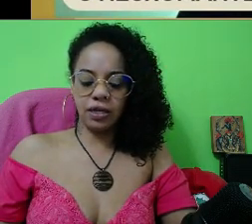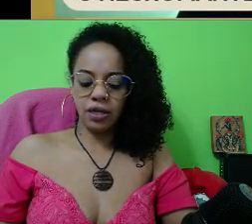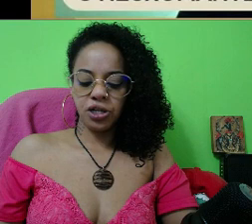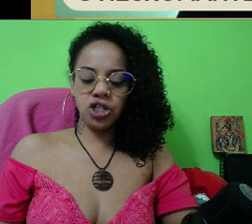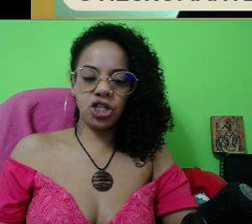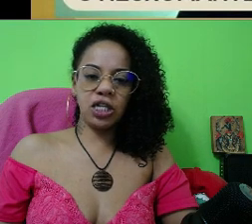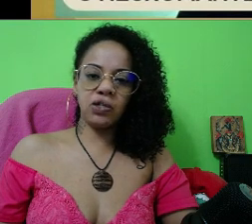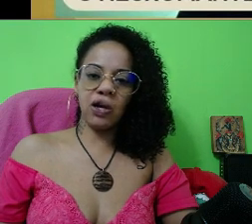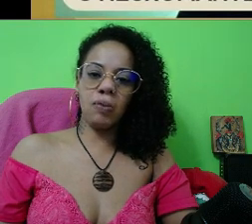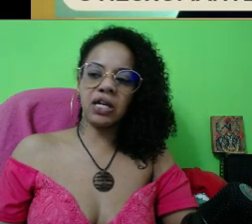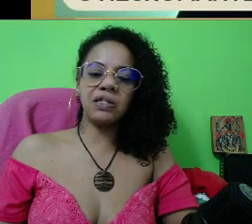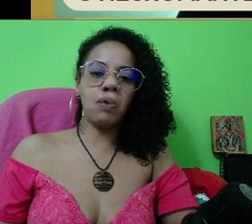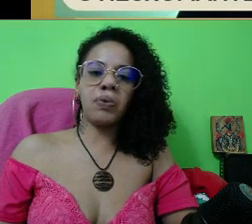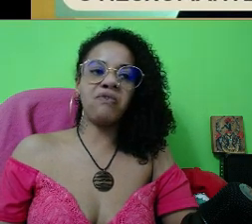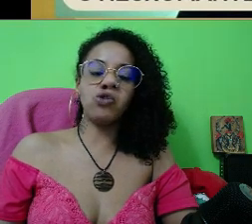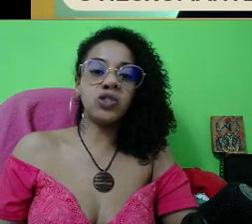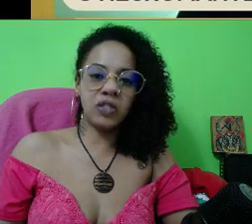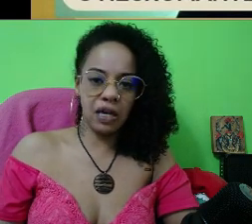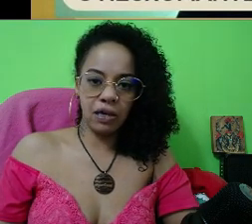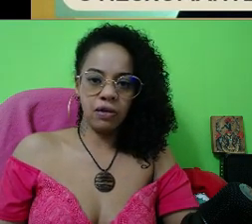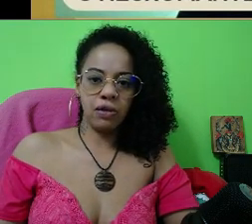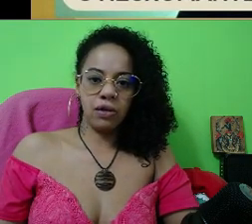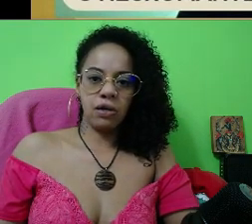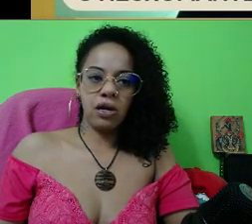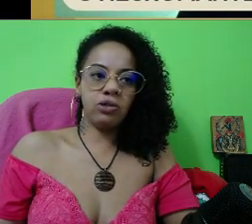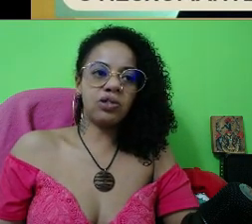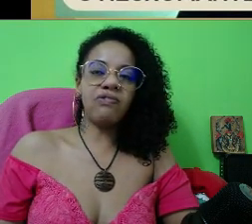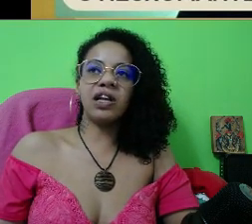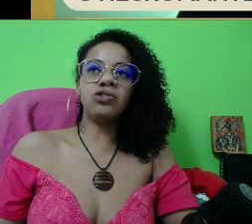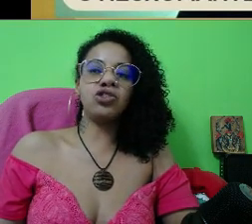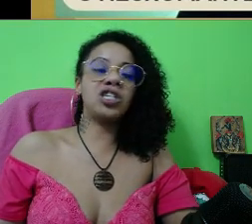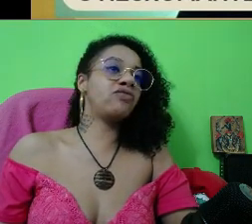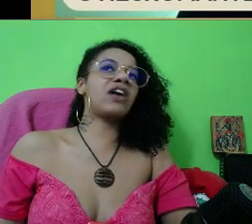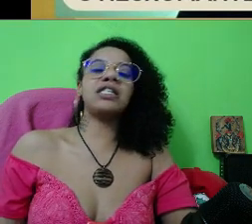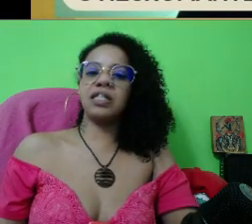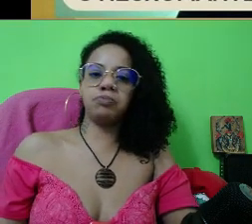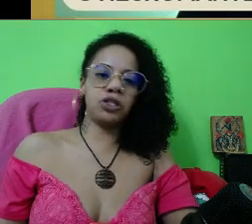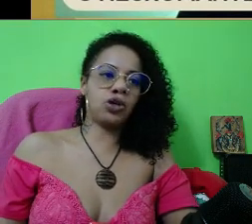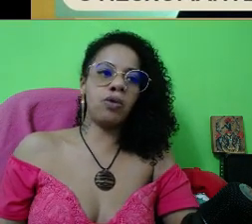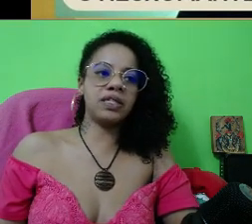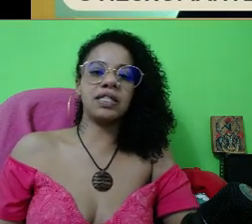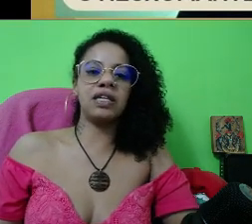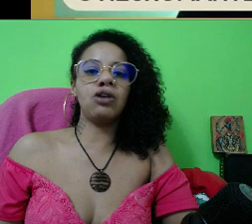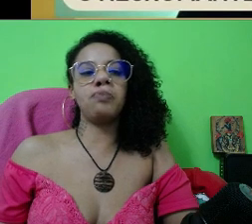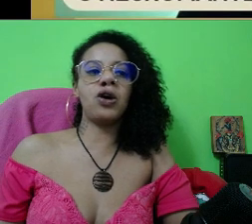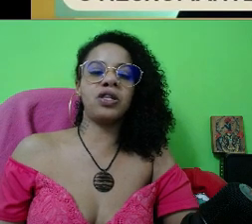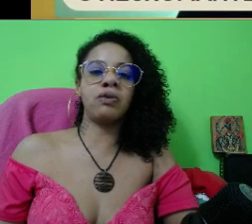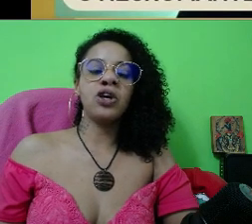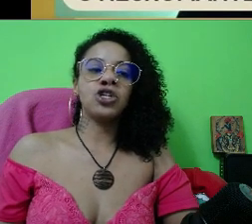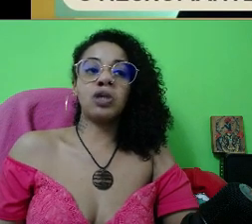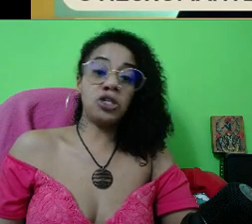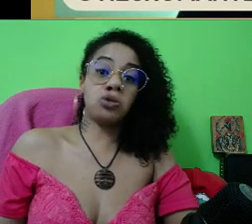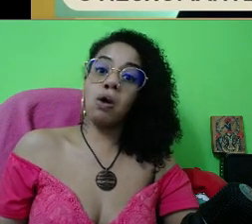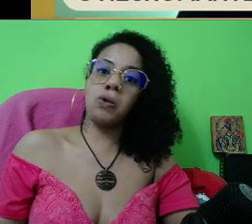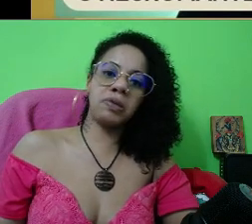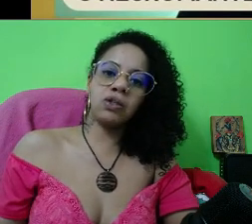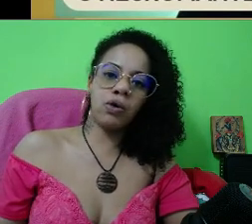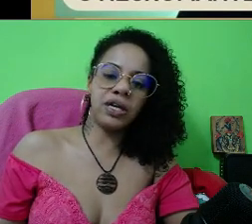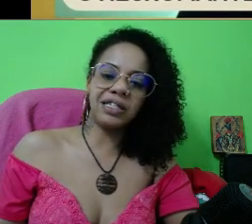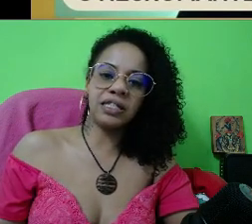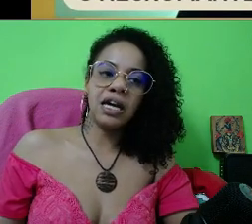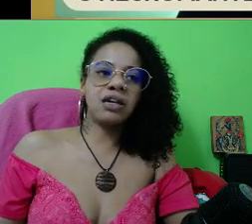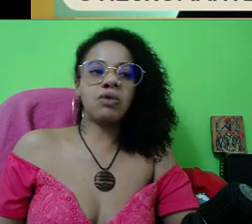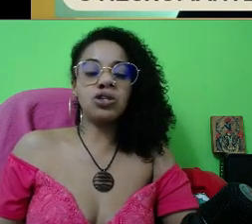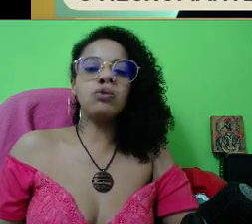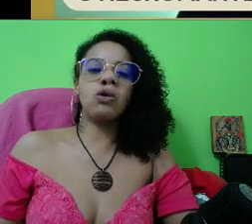sou idiota de direcionar uma questão para você Eu estou falando de diversas pessoas que se incomodam somente com